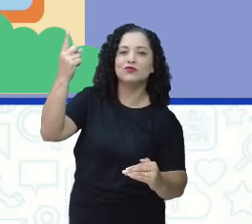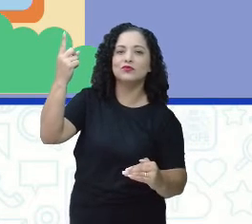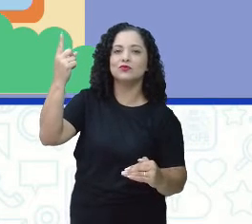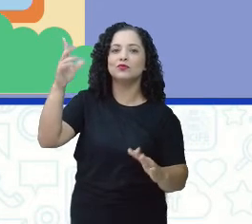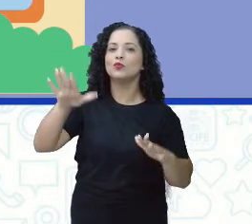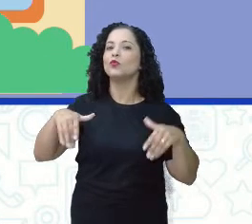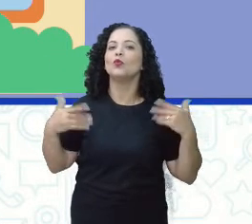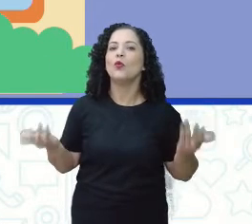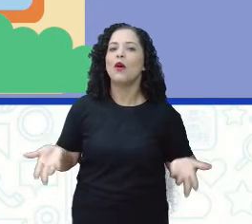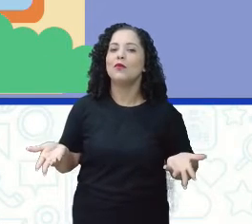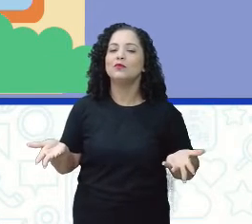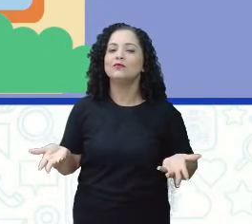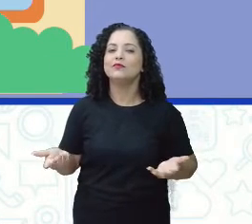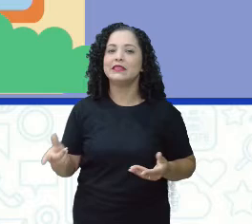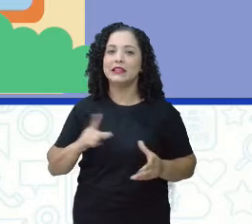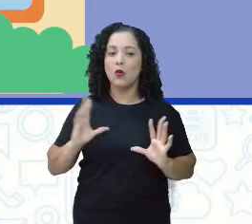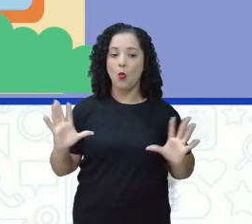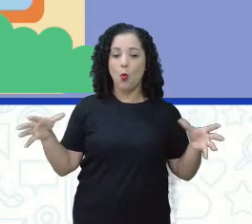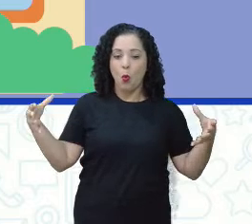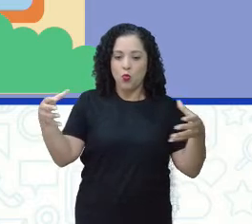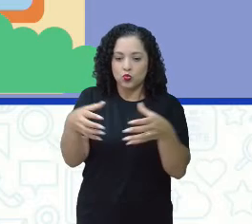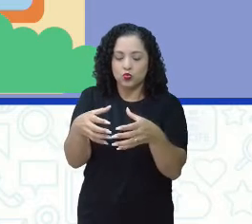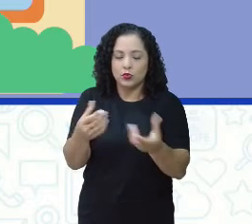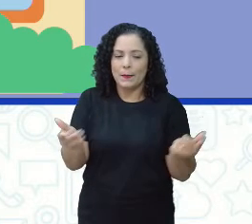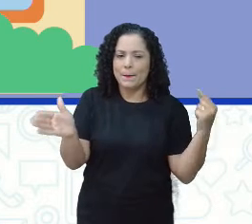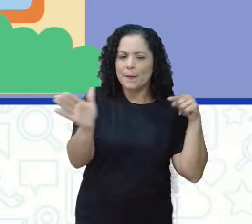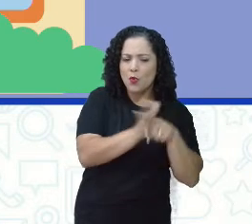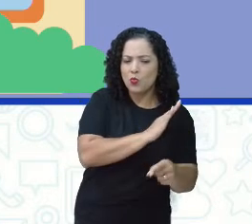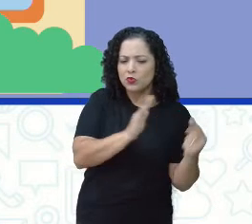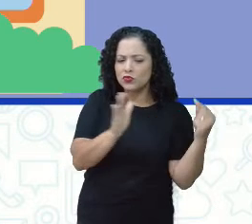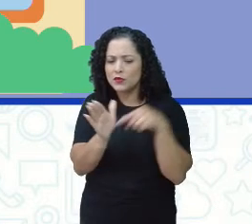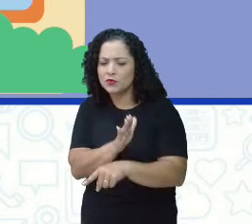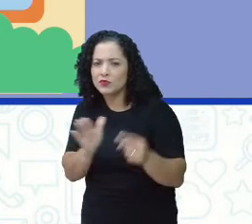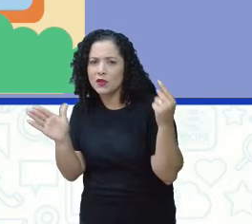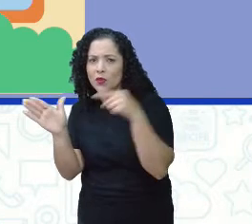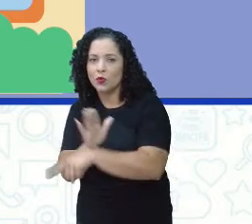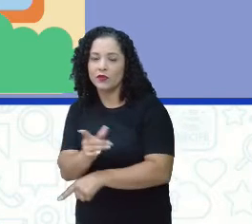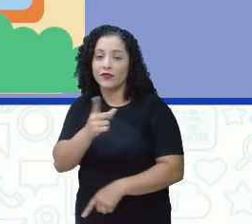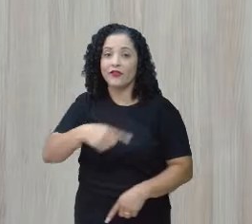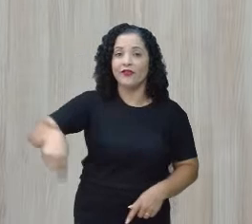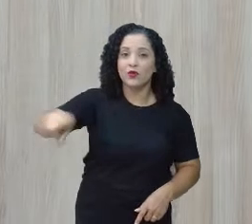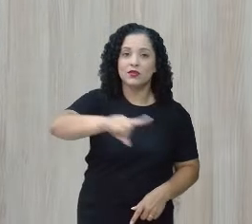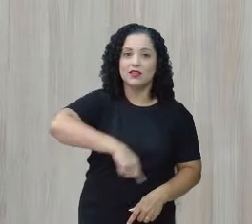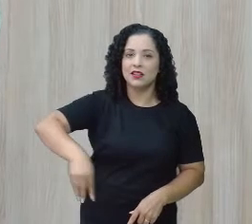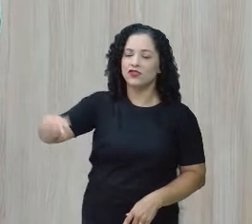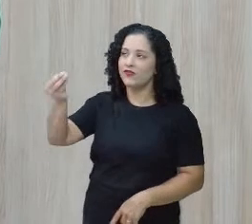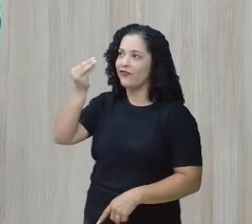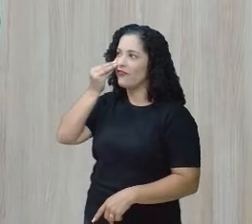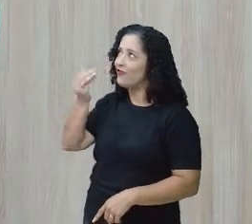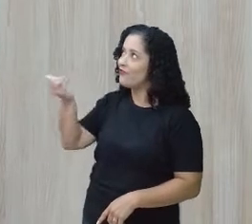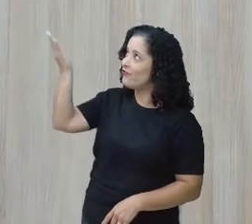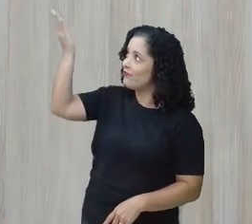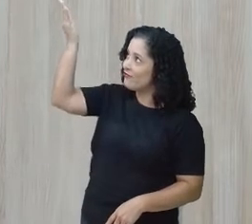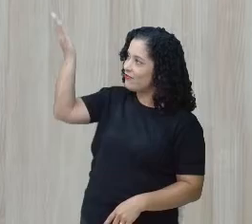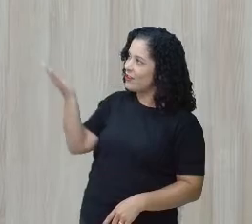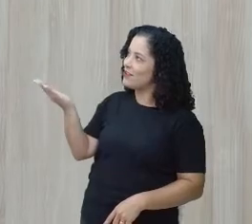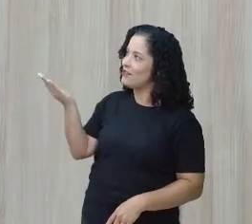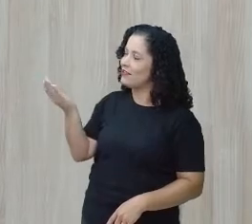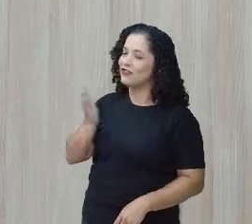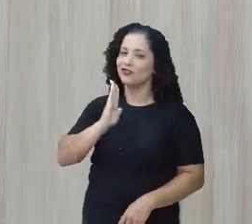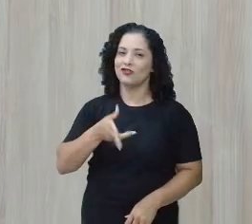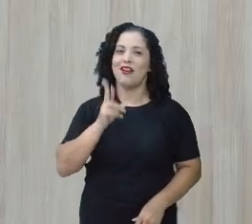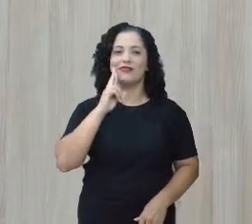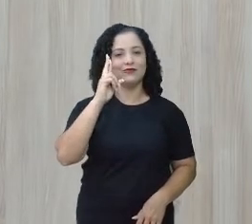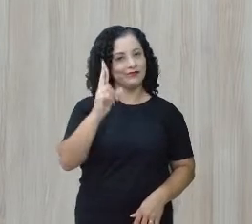Então, aqui eu estou diante de um conjunto de perguntas. E acredito que vocês, à medida que estão observando aí essa imagem, estão